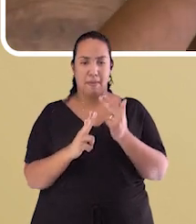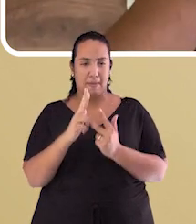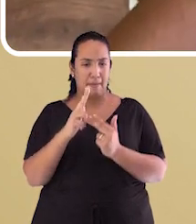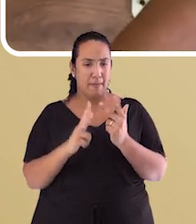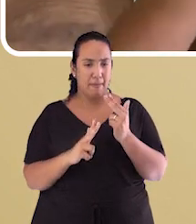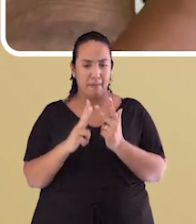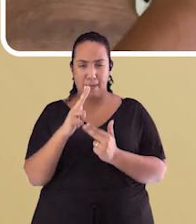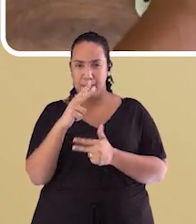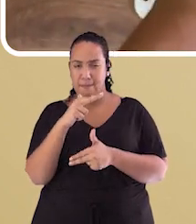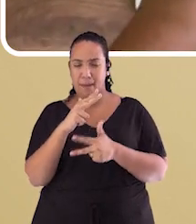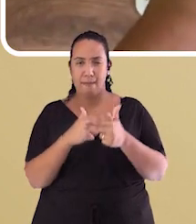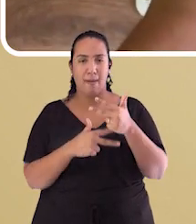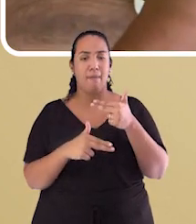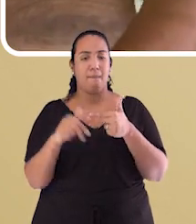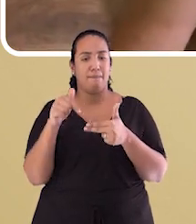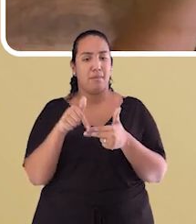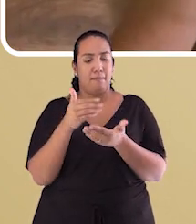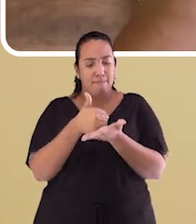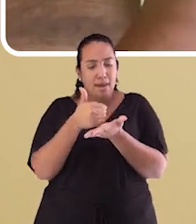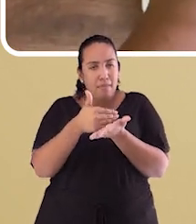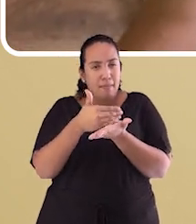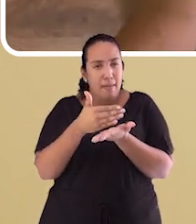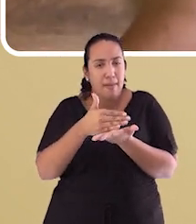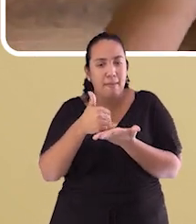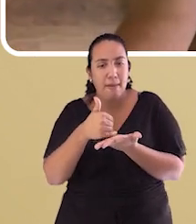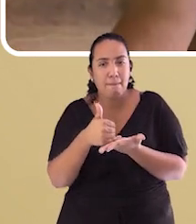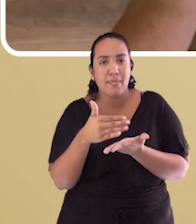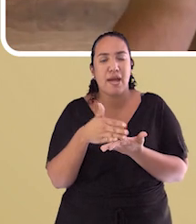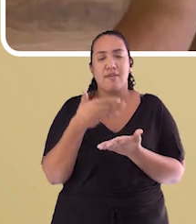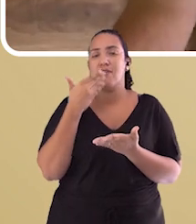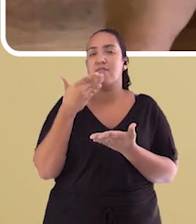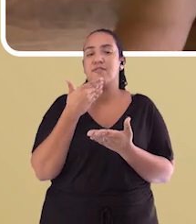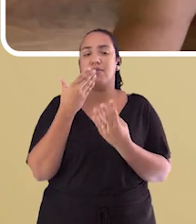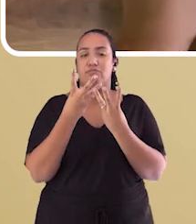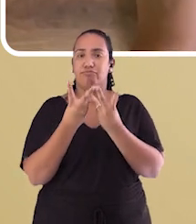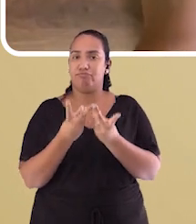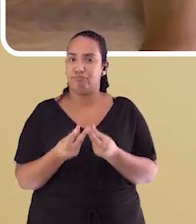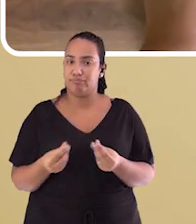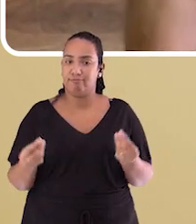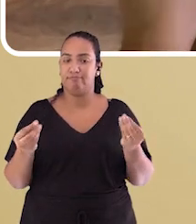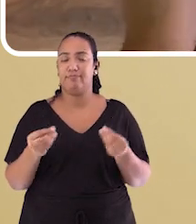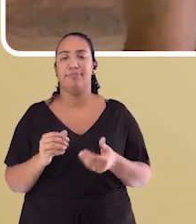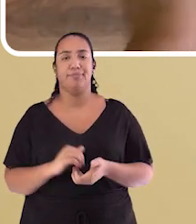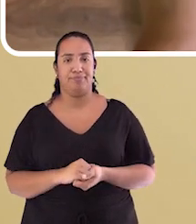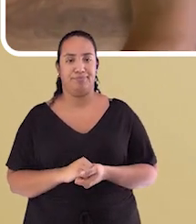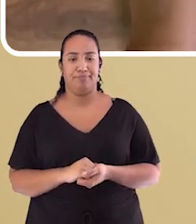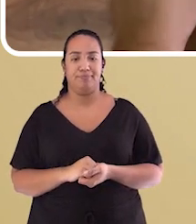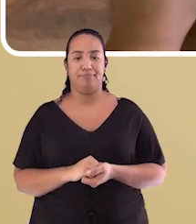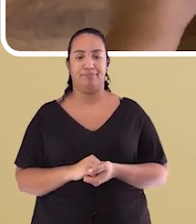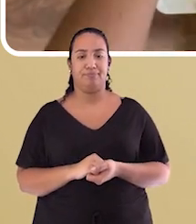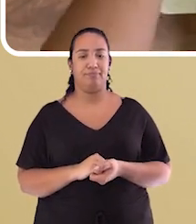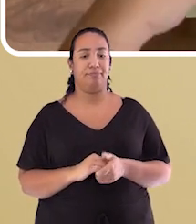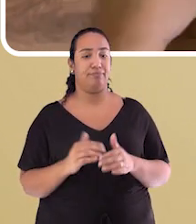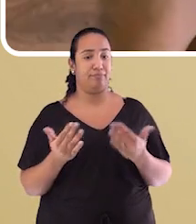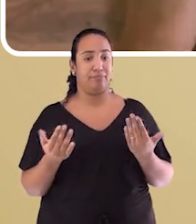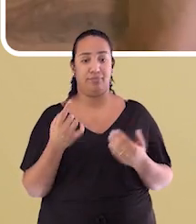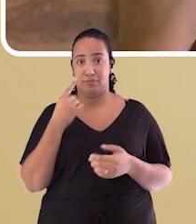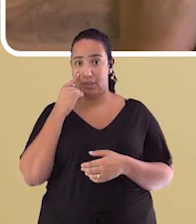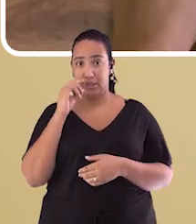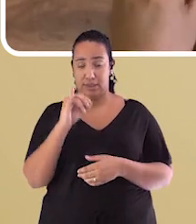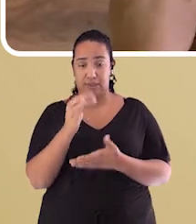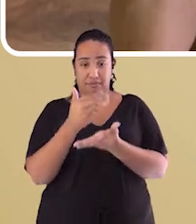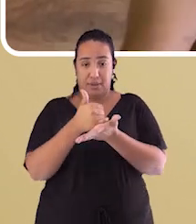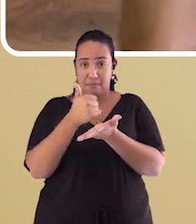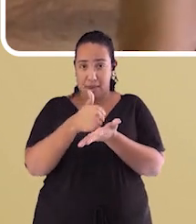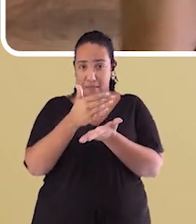mais cortadinho ficar, mais fácil vai ser o processo dele se decompor, né, na composteira. Então, quanto menor for